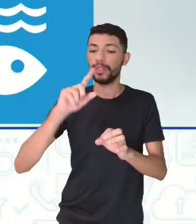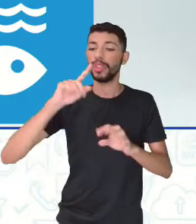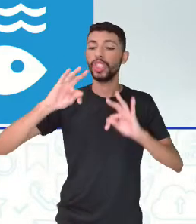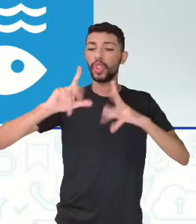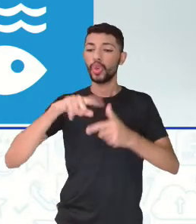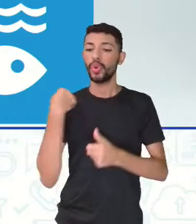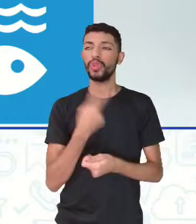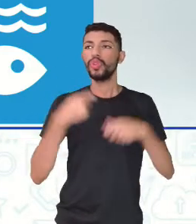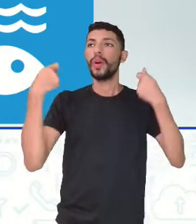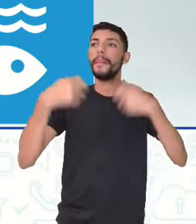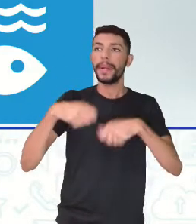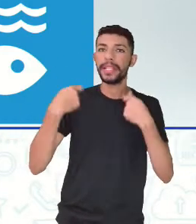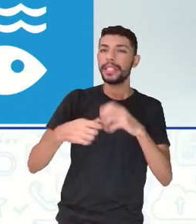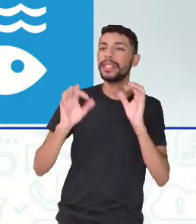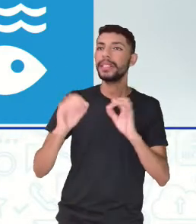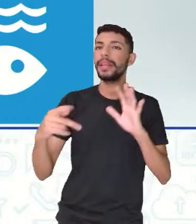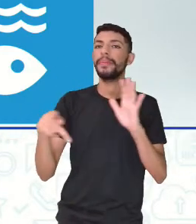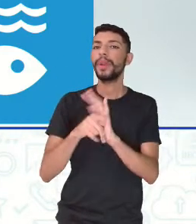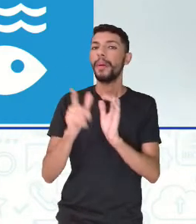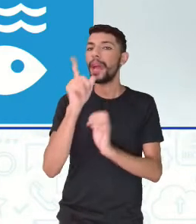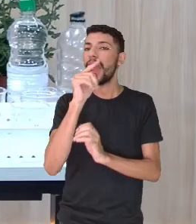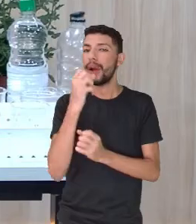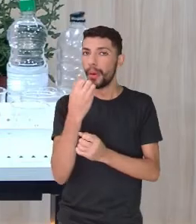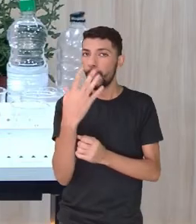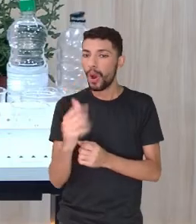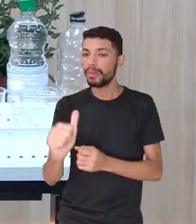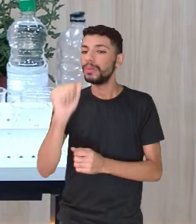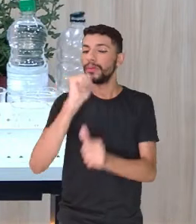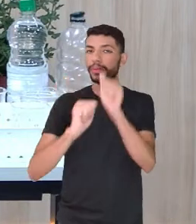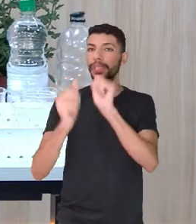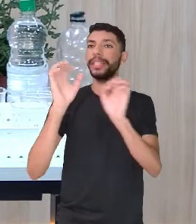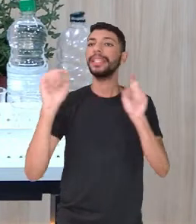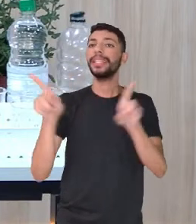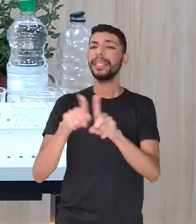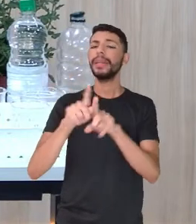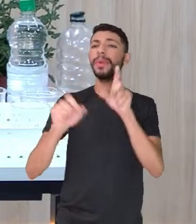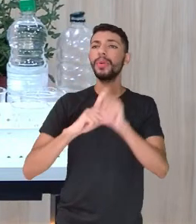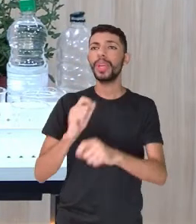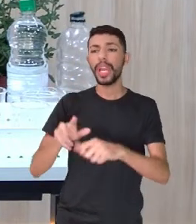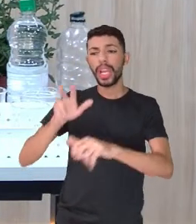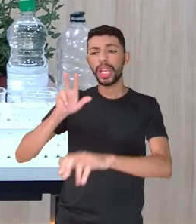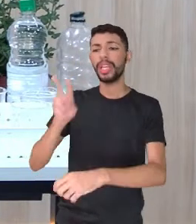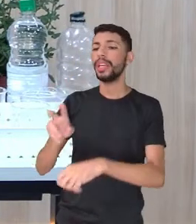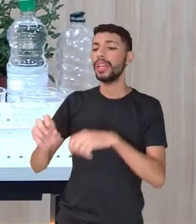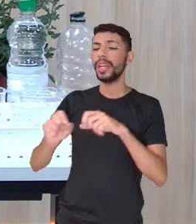questão aí da água potável, mas também que trate a água que a gente já utilizou, que é a